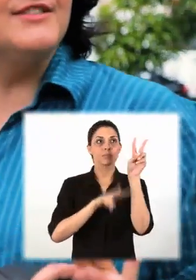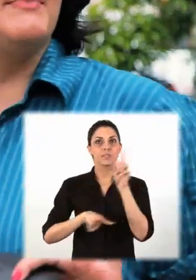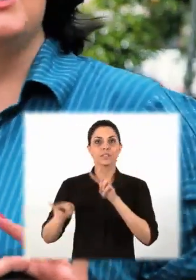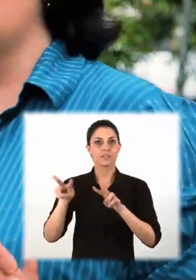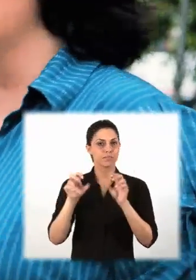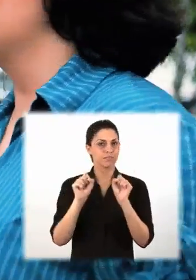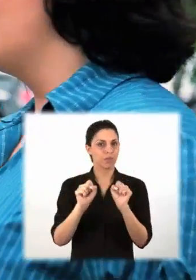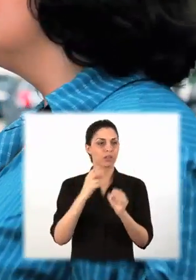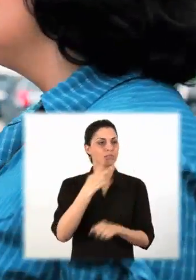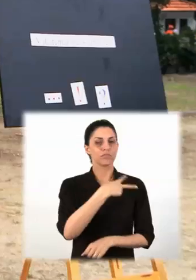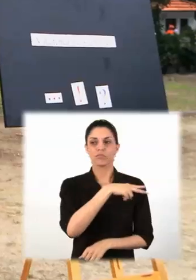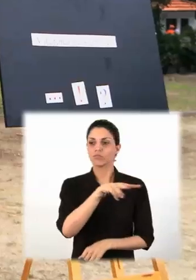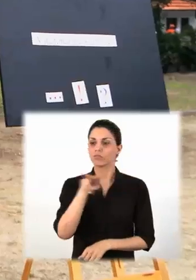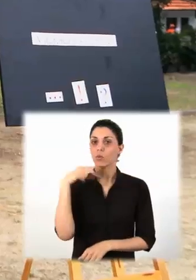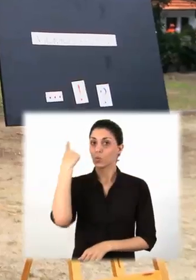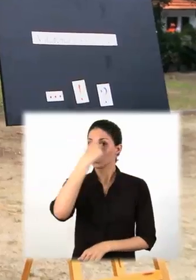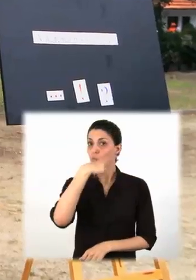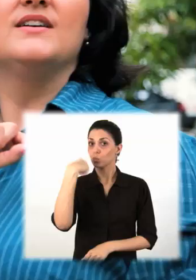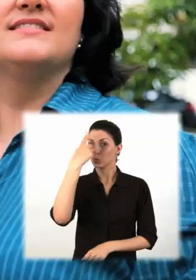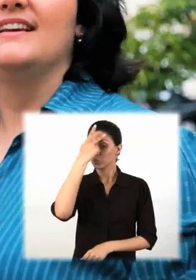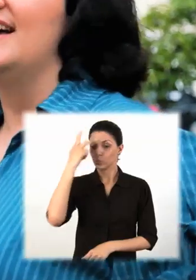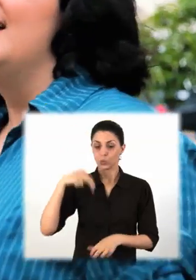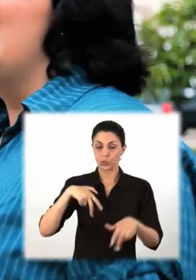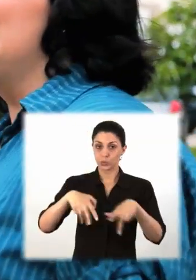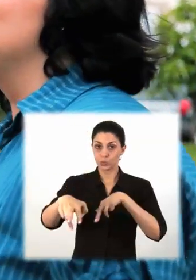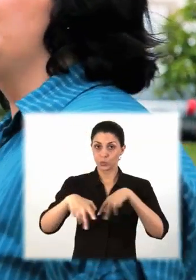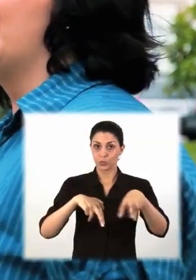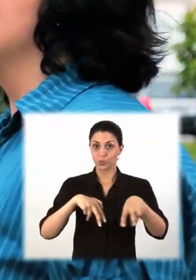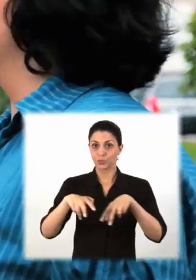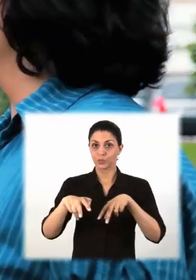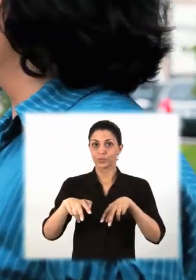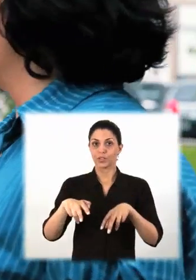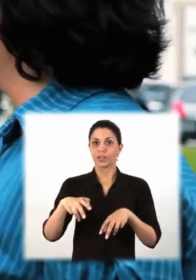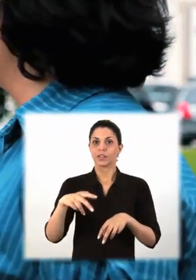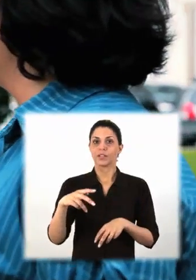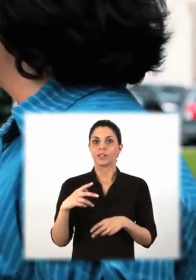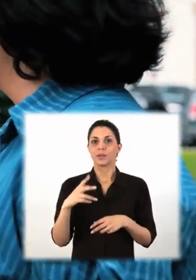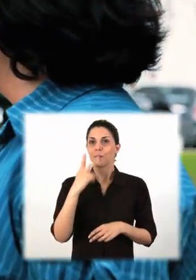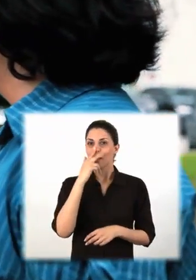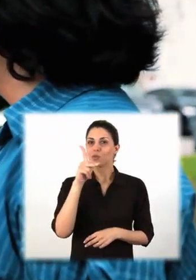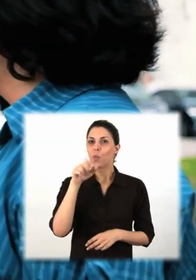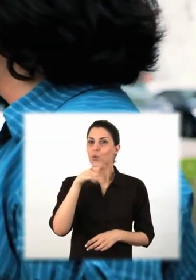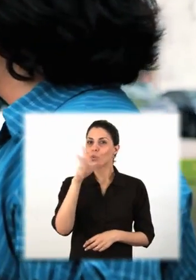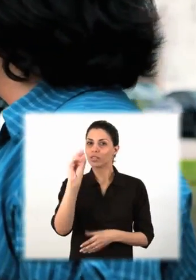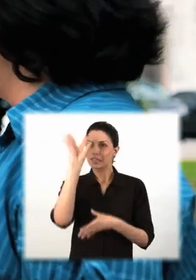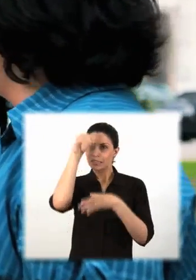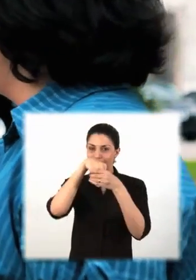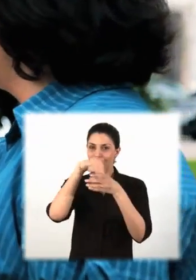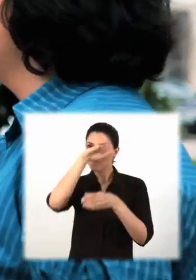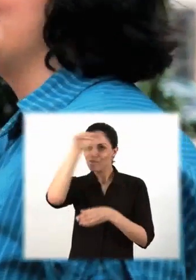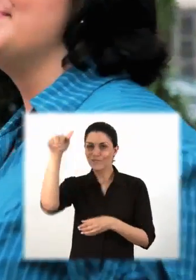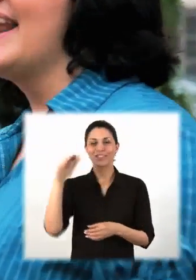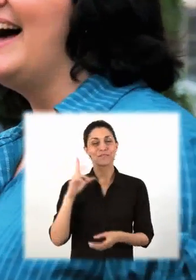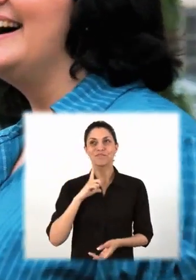observe, você pode olhar ao redor. O rosto das pessoas, eles não parecem expressar sinais de pontuação? É verdade. Né?